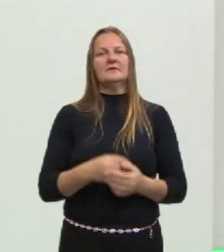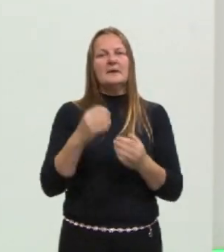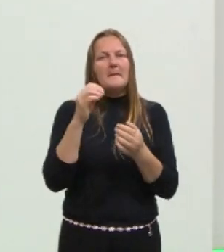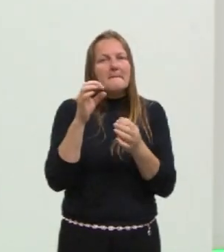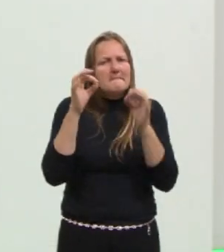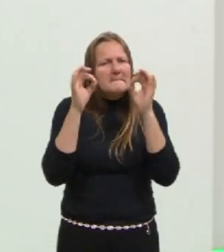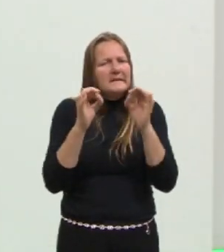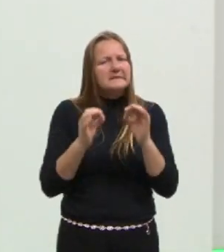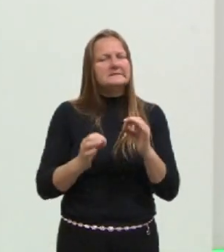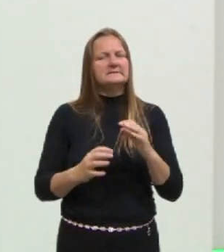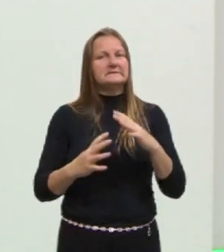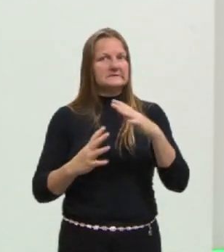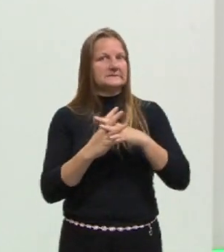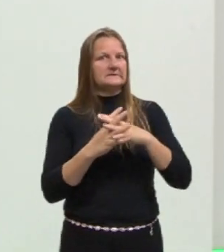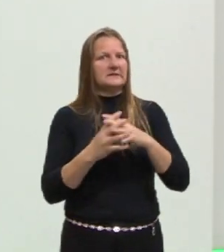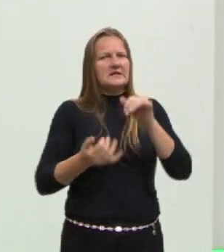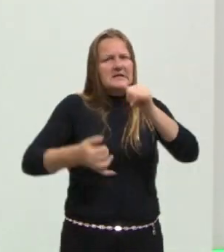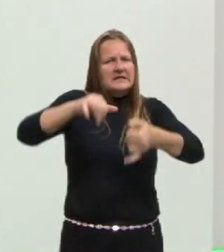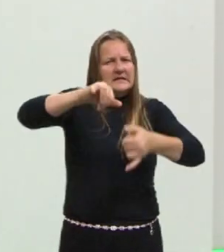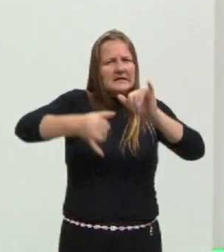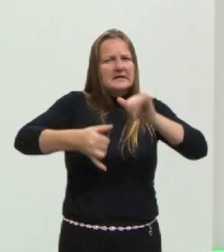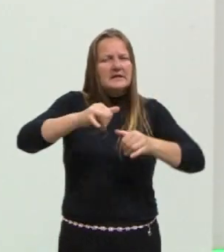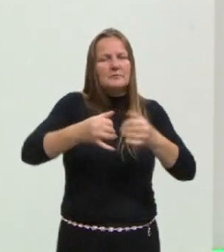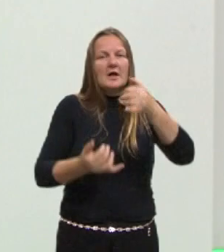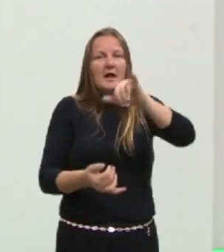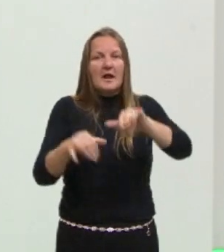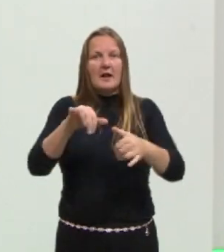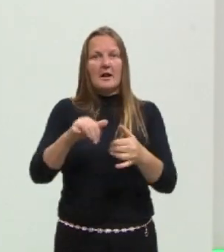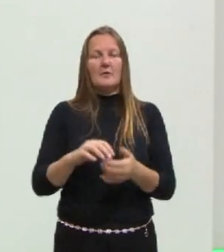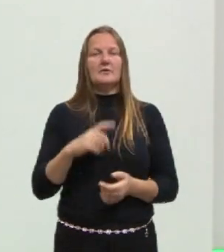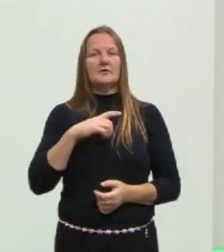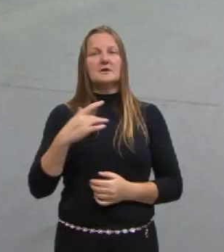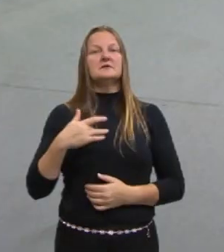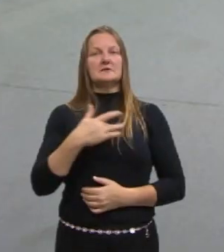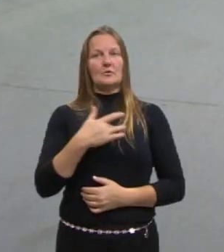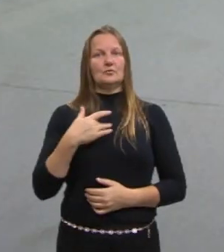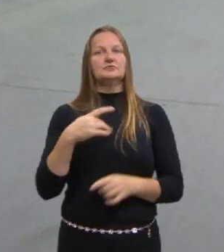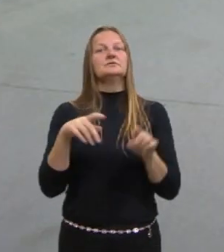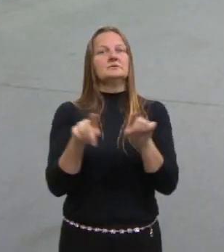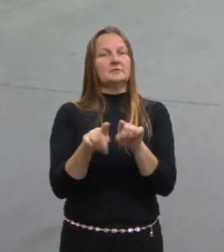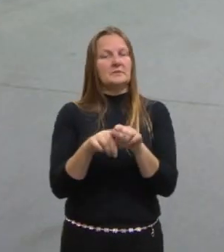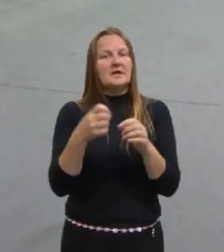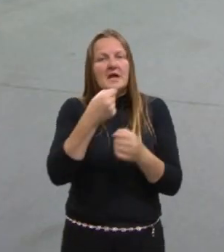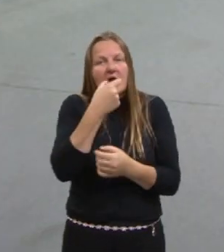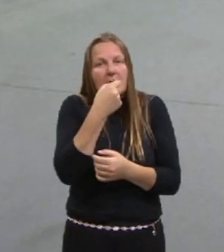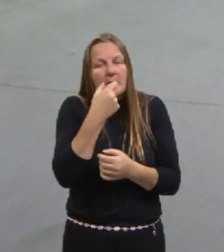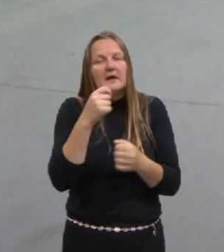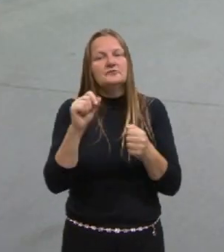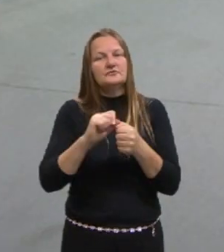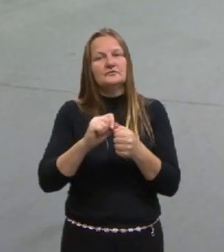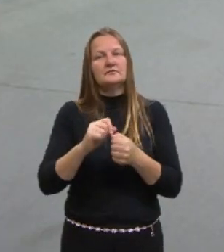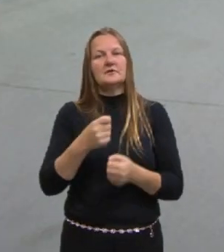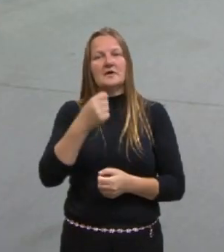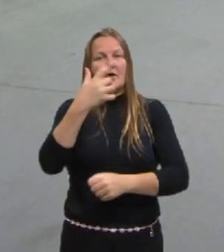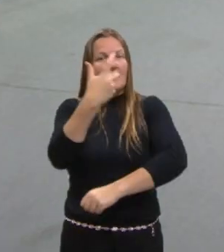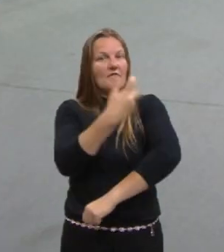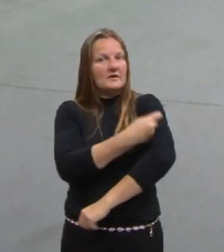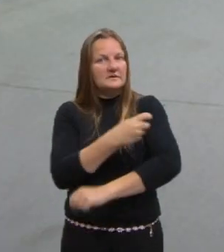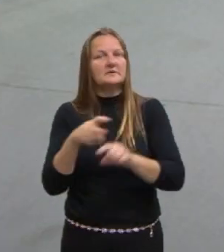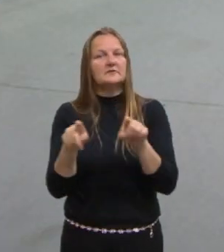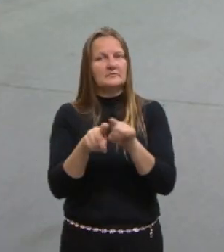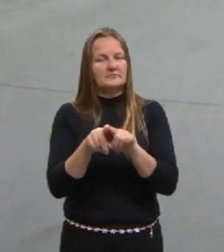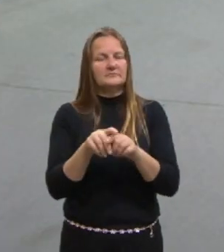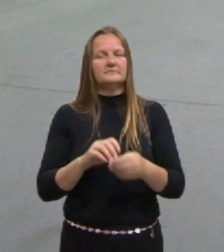bem específica da área da química, né? De laboratório. Da área da saúde também, porque é assim que produzem os remédios, as vacinas, enfim.